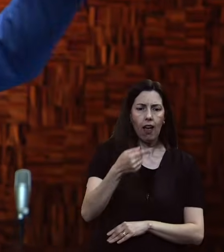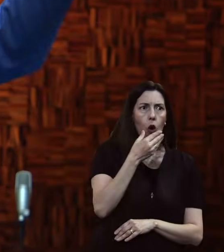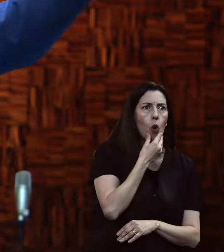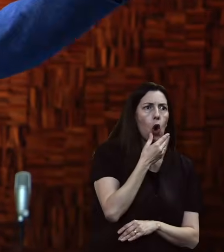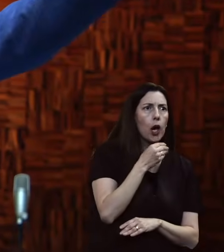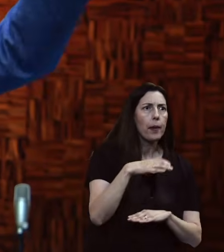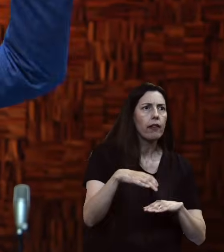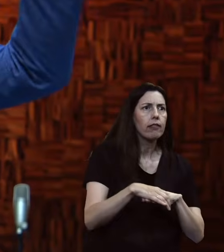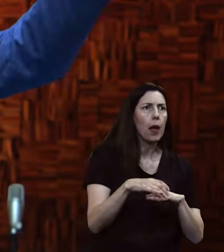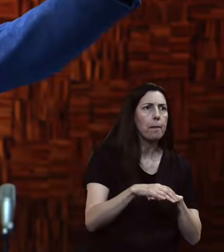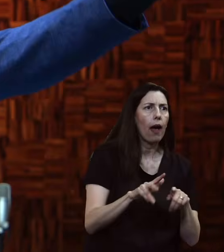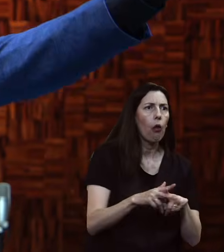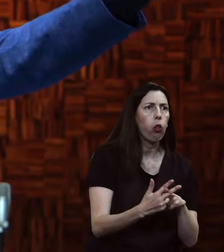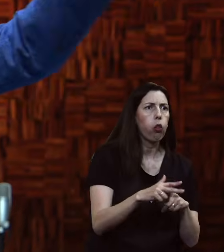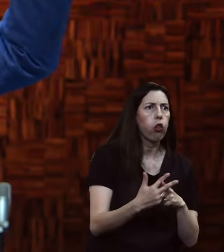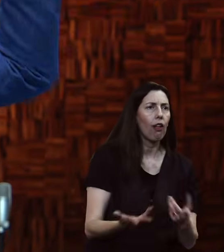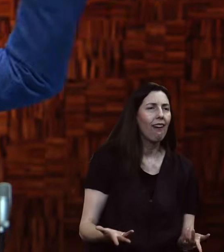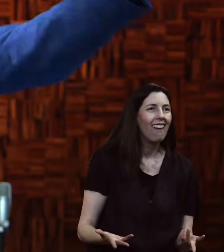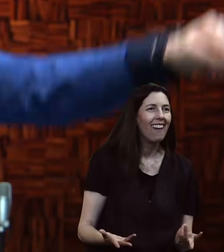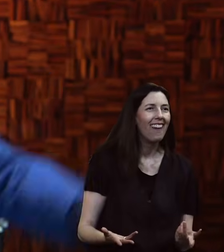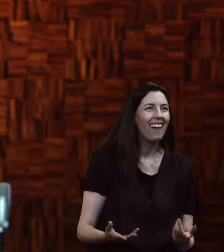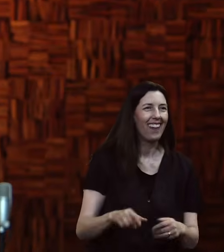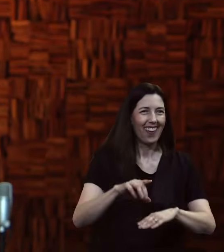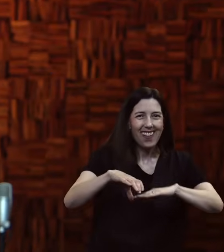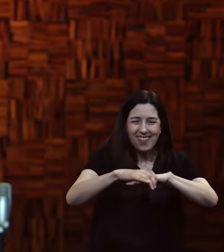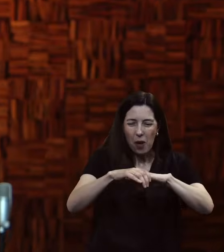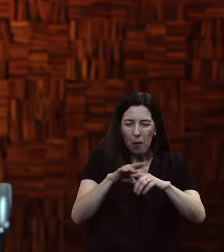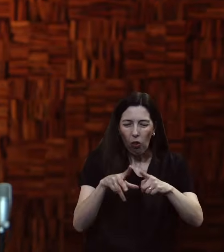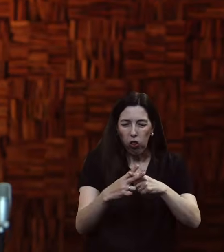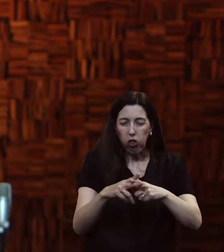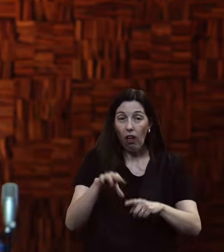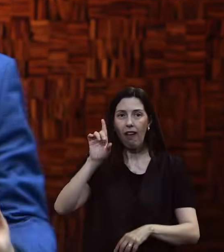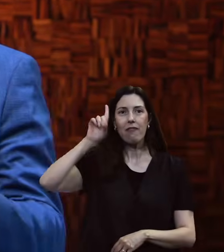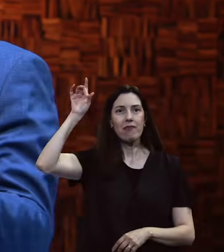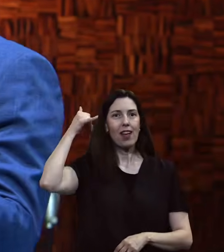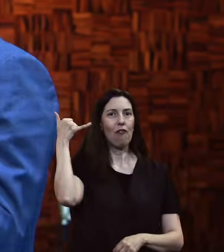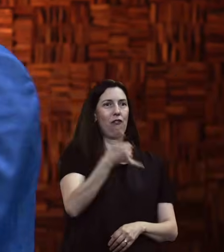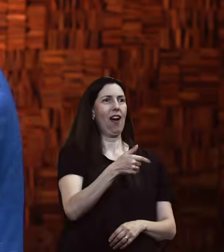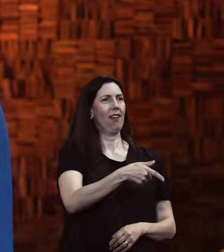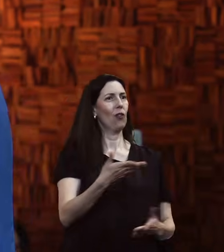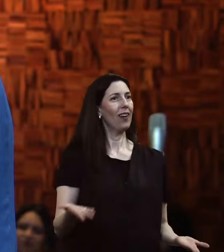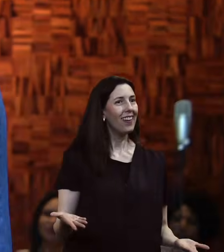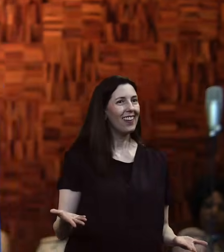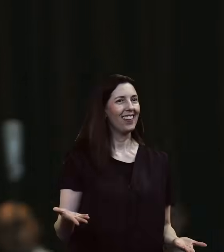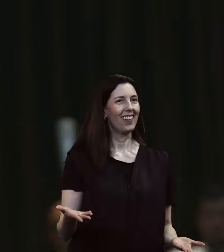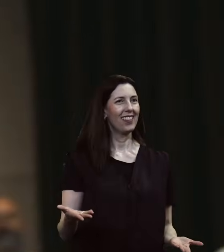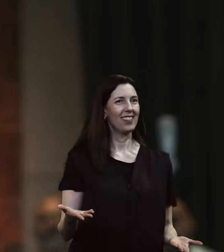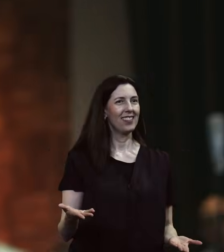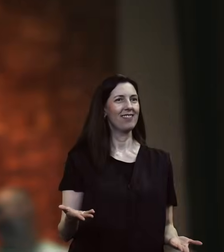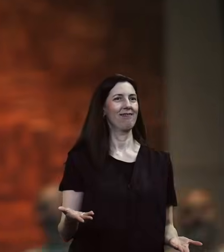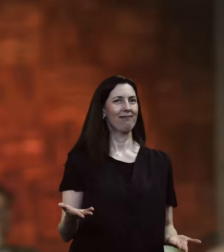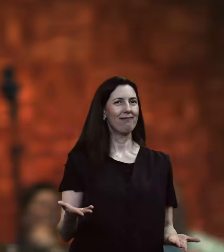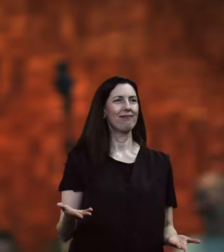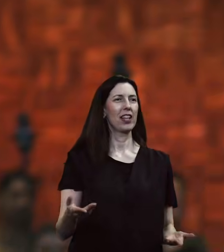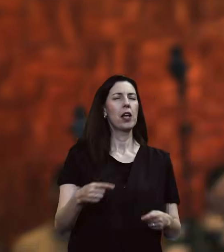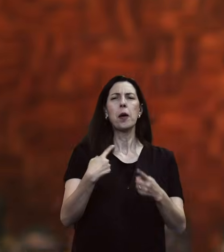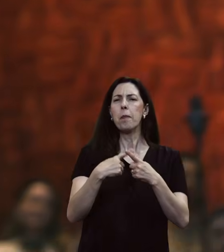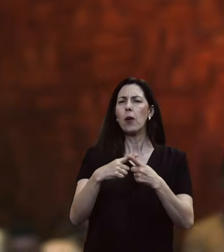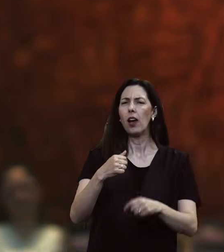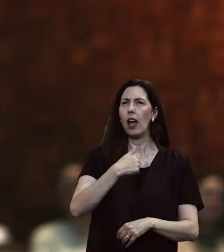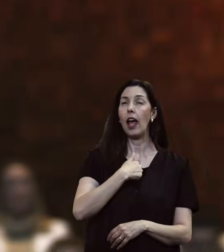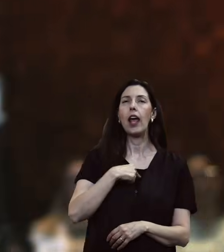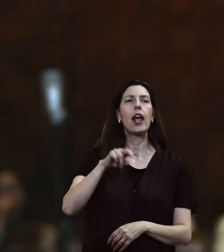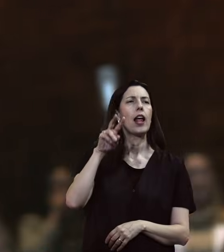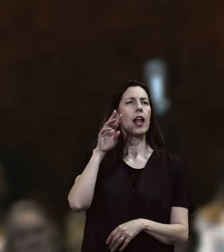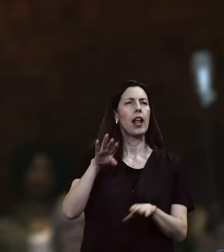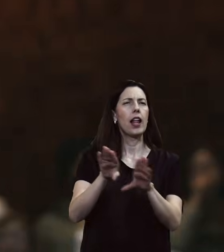Deus revelava os seus propósitos a ele. Eu gosto de lembrar da história de Moody.